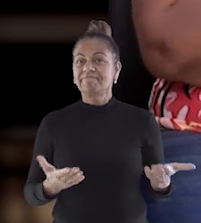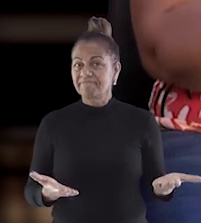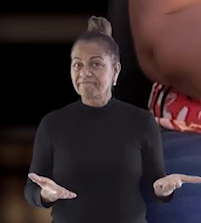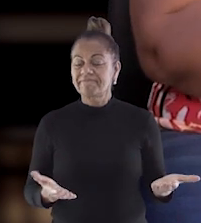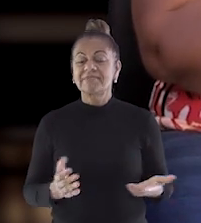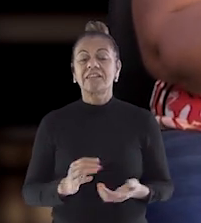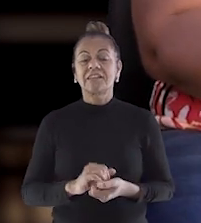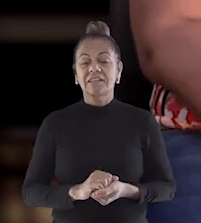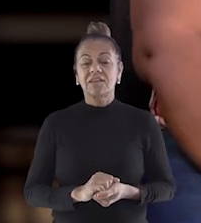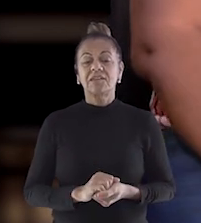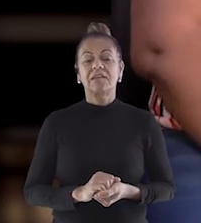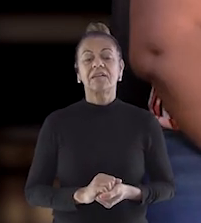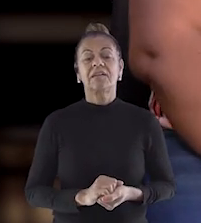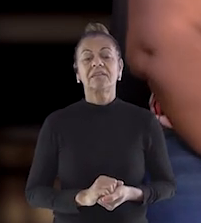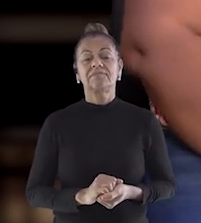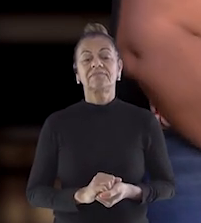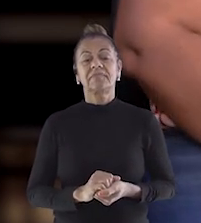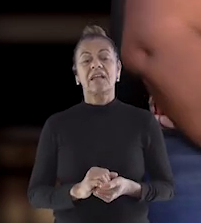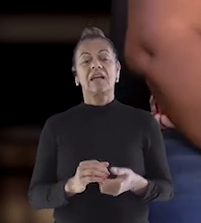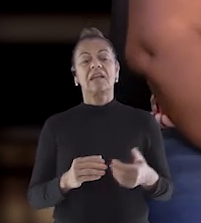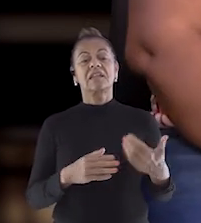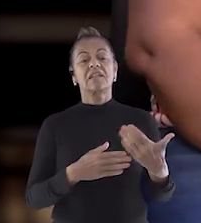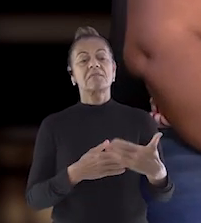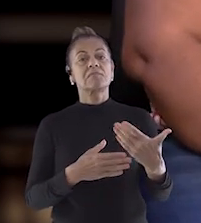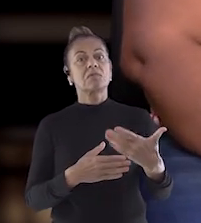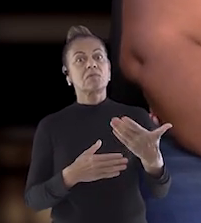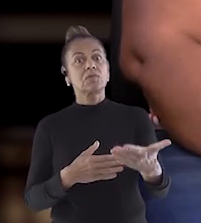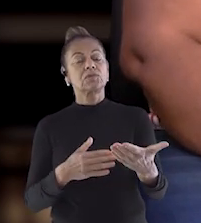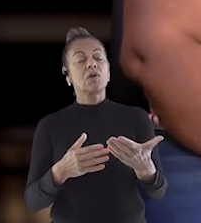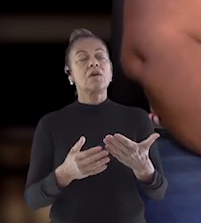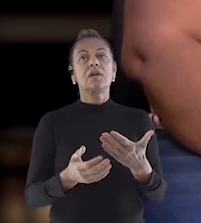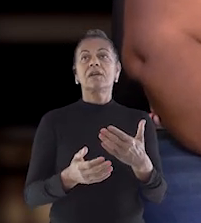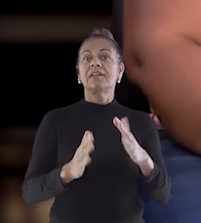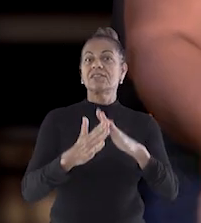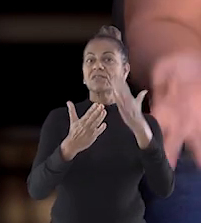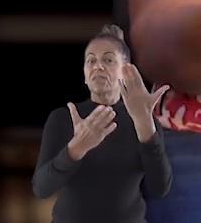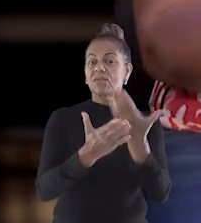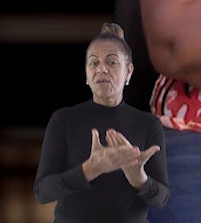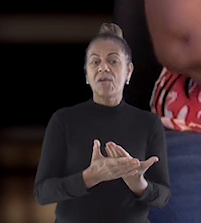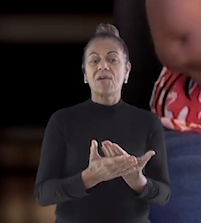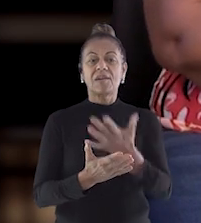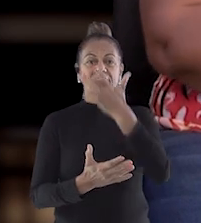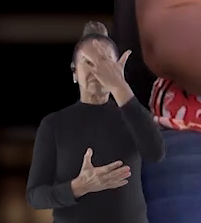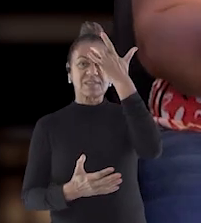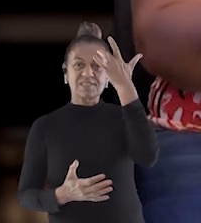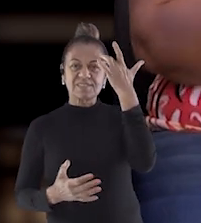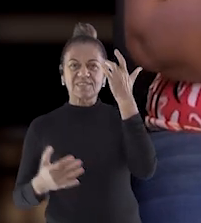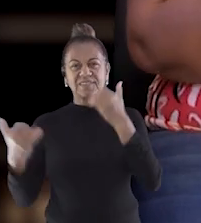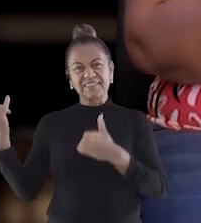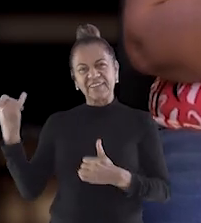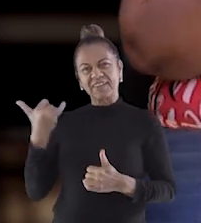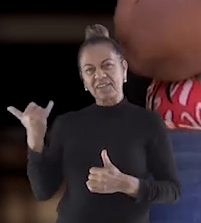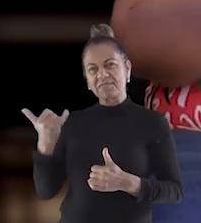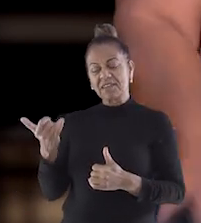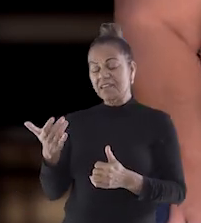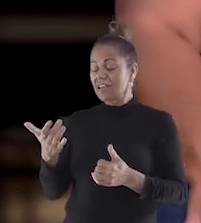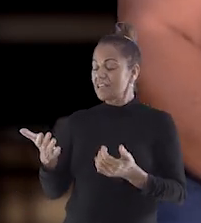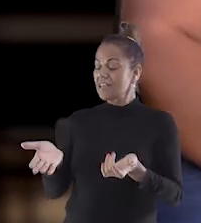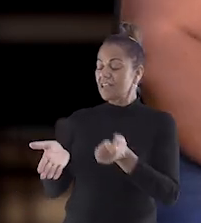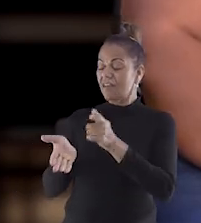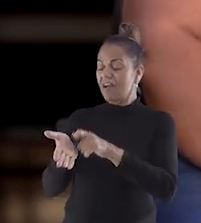casa domingo, né? A gente tava no churrasco. Então ela falando, e aí, Tânia, como é que tá a escola? Eu fui lá, peguei meu caderno, mostrei meu